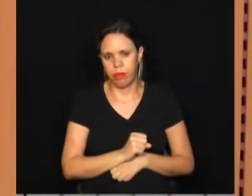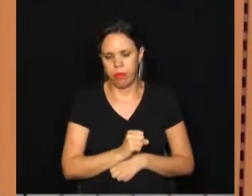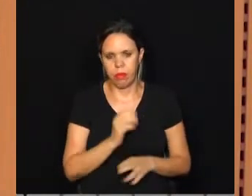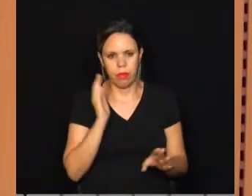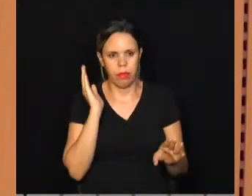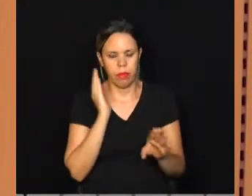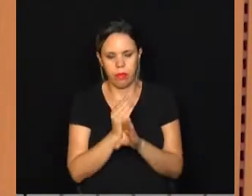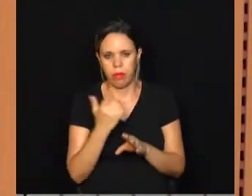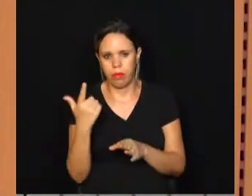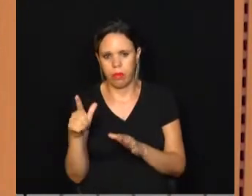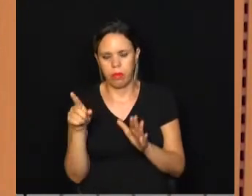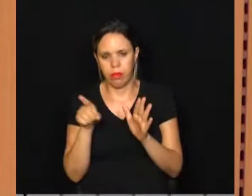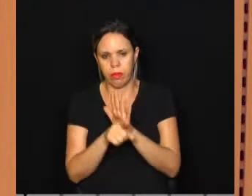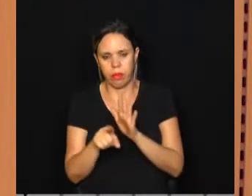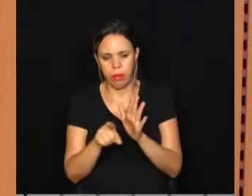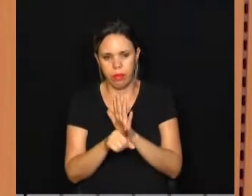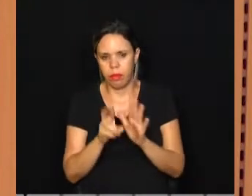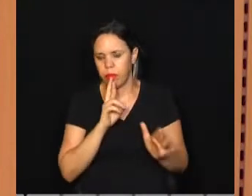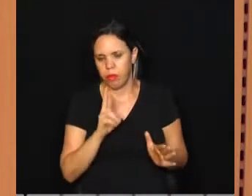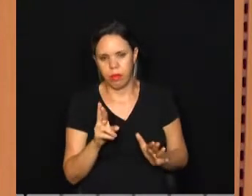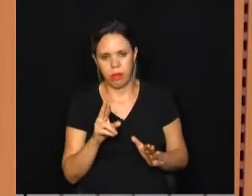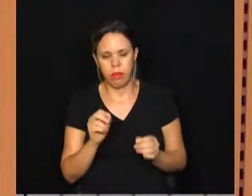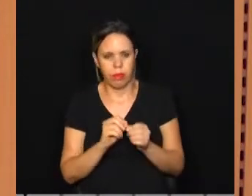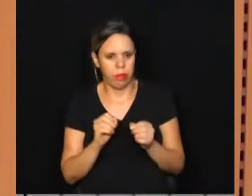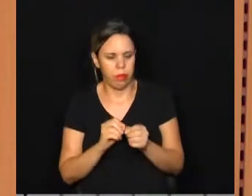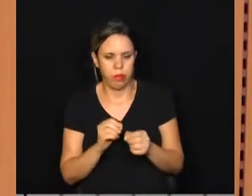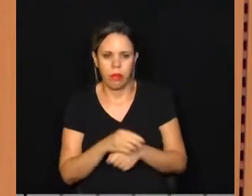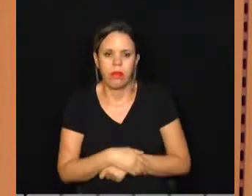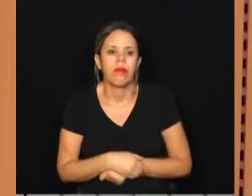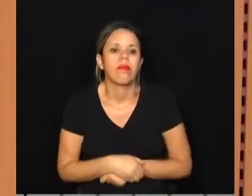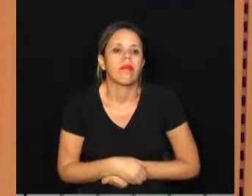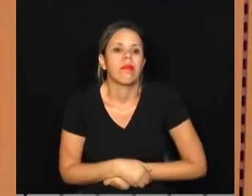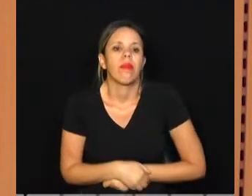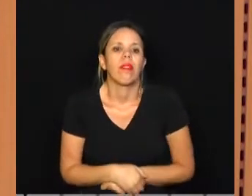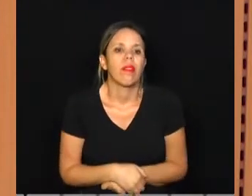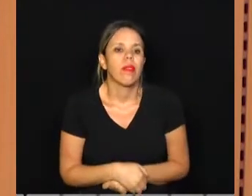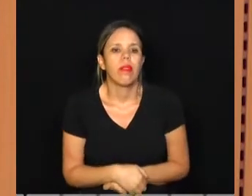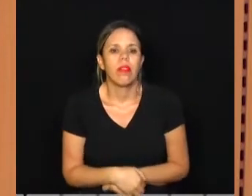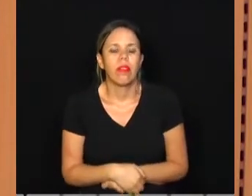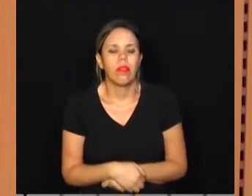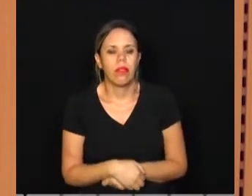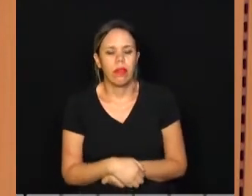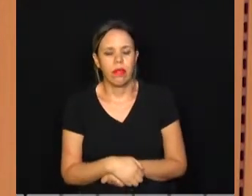localizo aqui as outras questões. Ele pediu para fazer uma consideração.